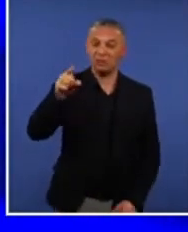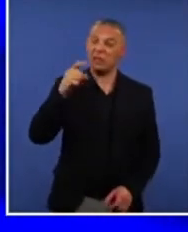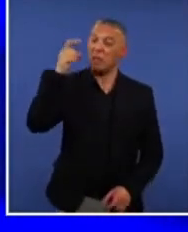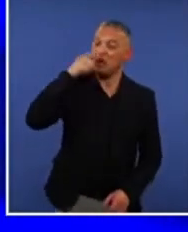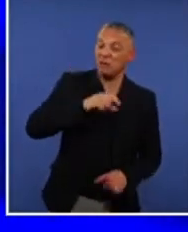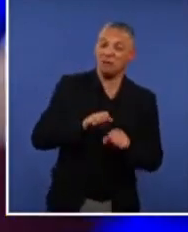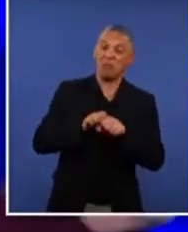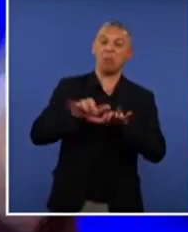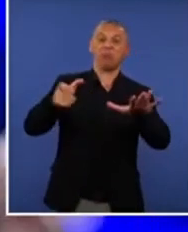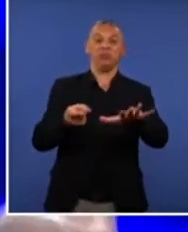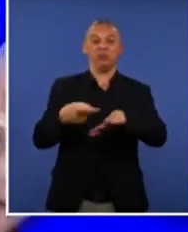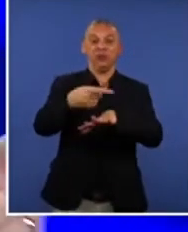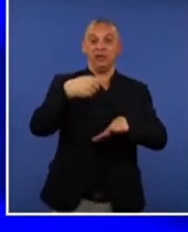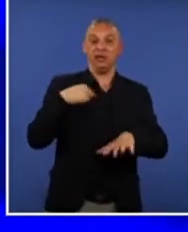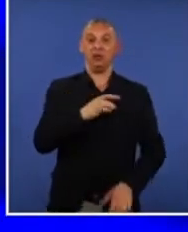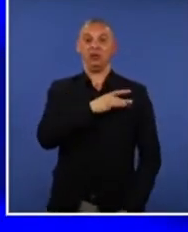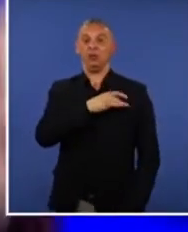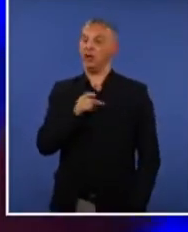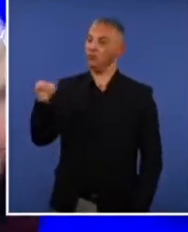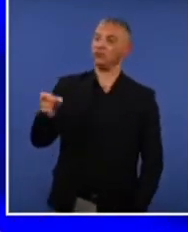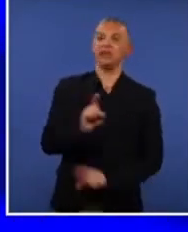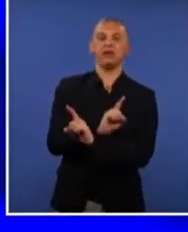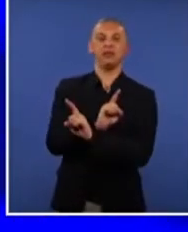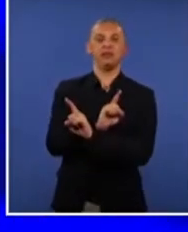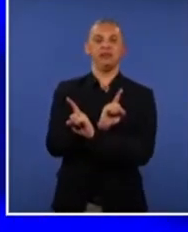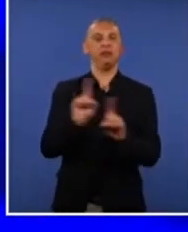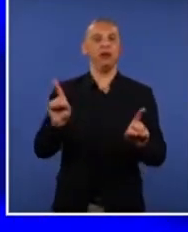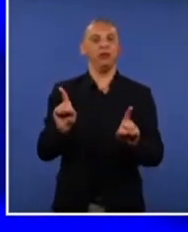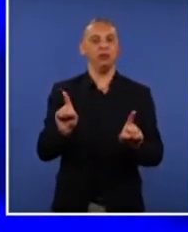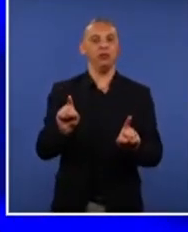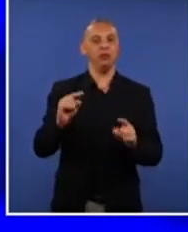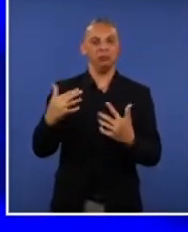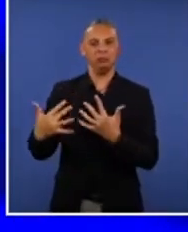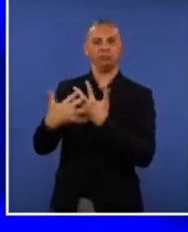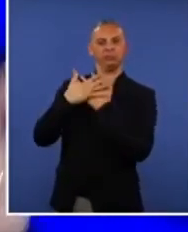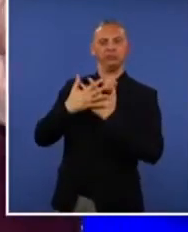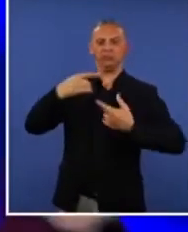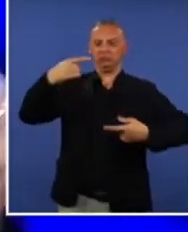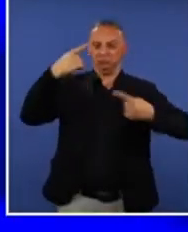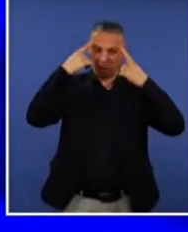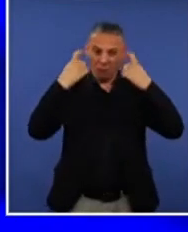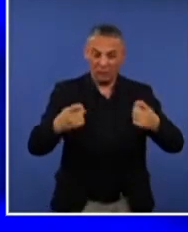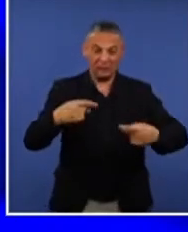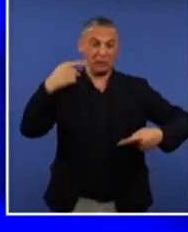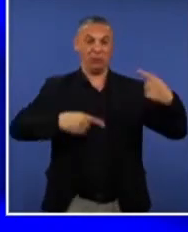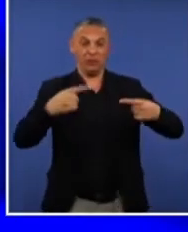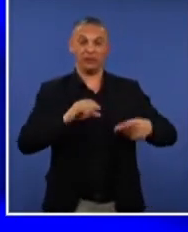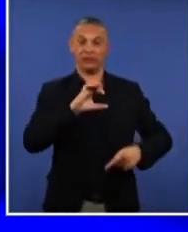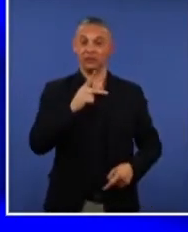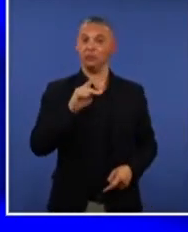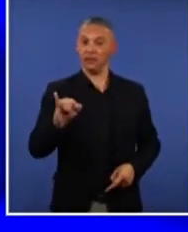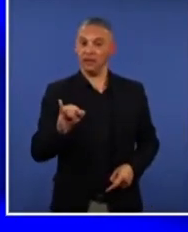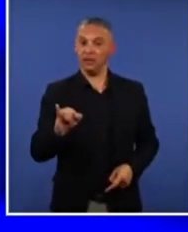fala em verdades. Eu não tenho medo de você e nem dos seus ministros. Recebi violência política na CPI. Fui